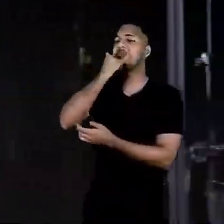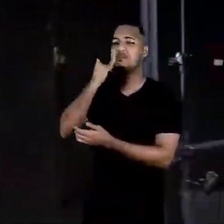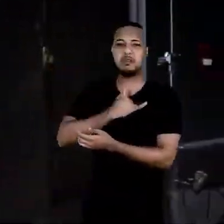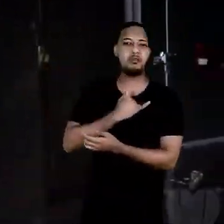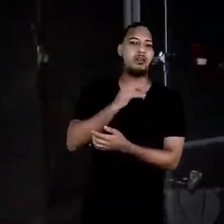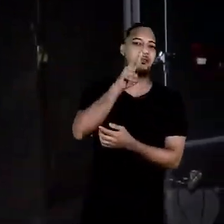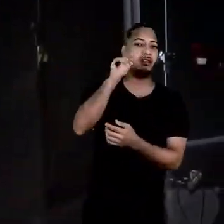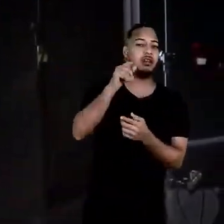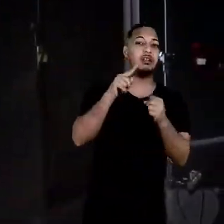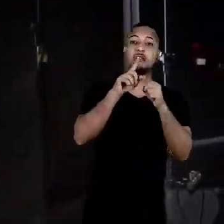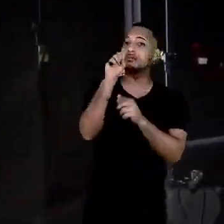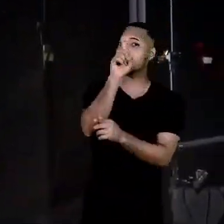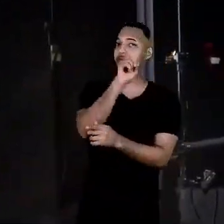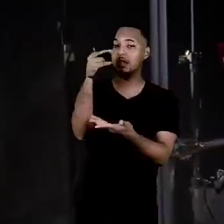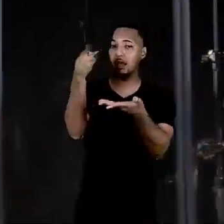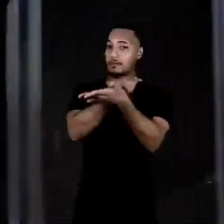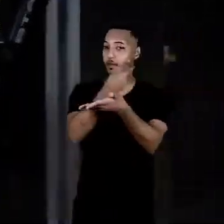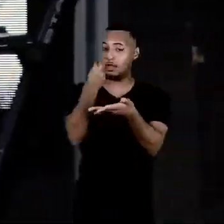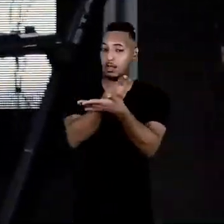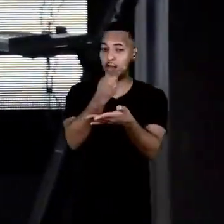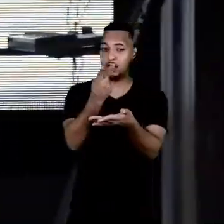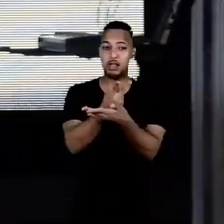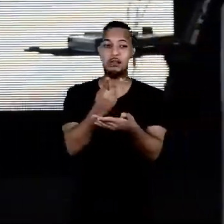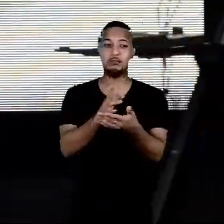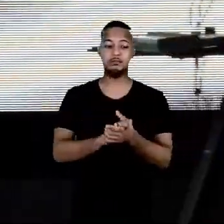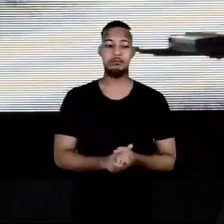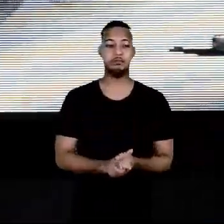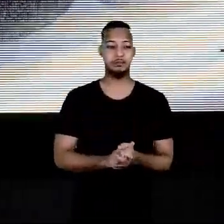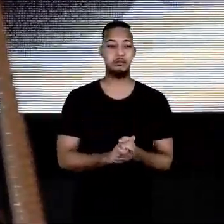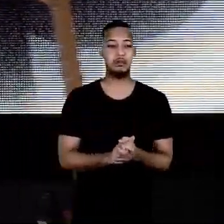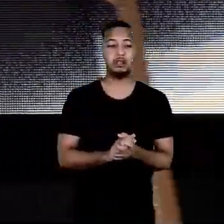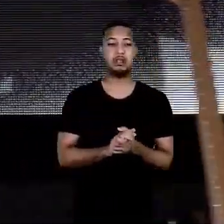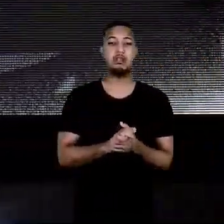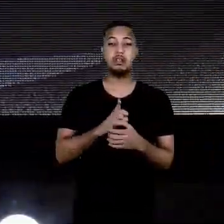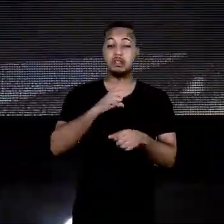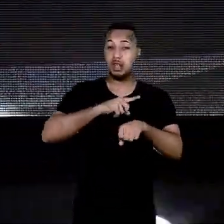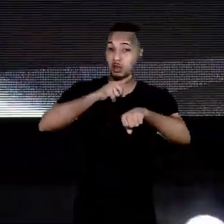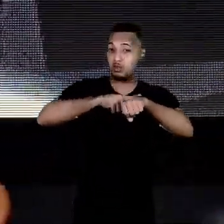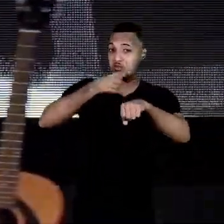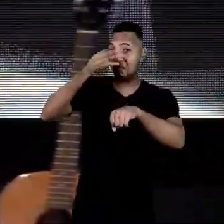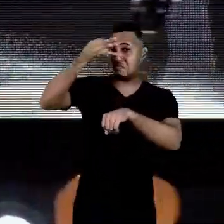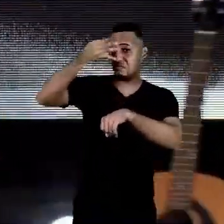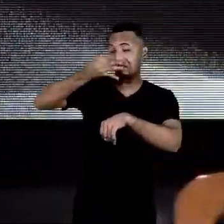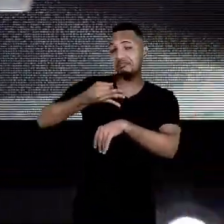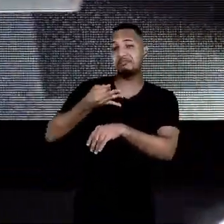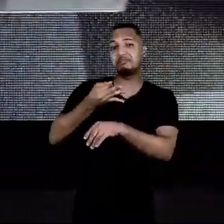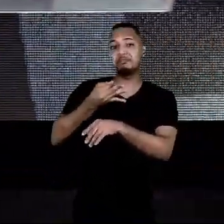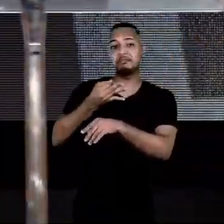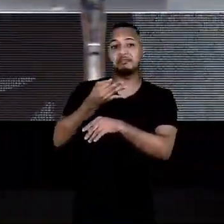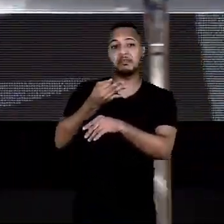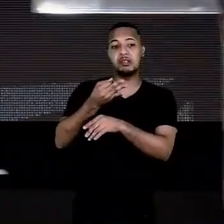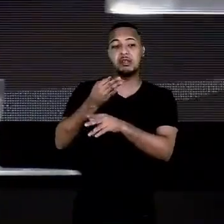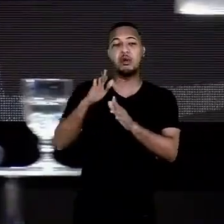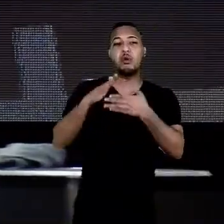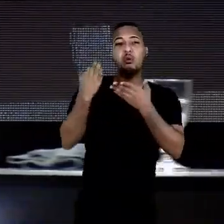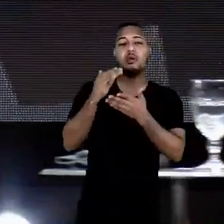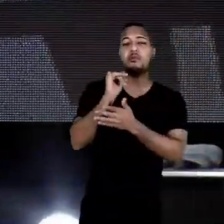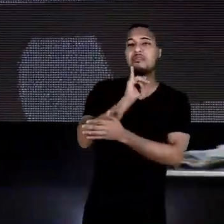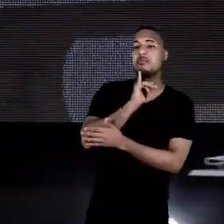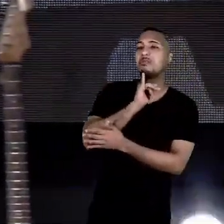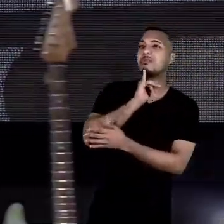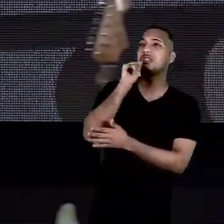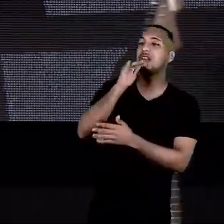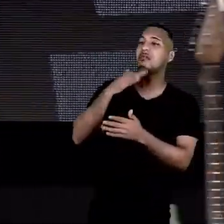E aí quando você bater, eu espero que você não tenha, sabe, a triste notícia de ouvir